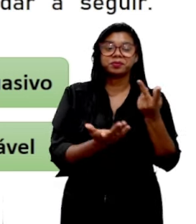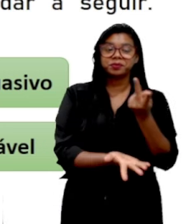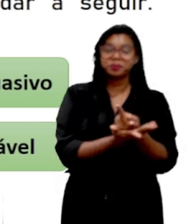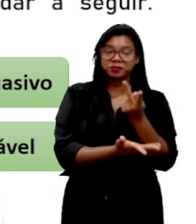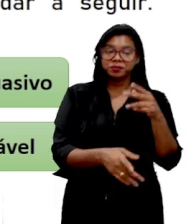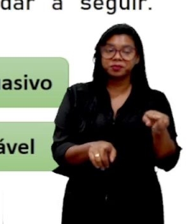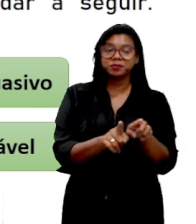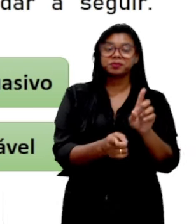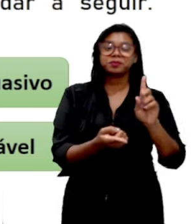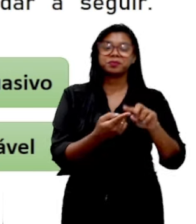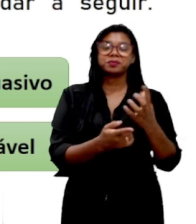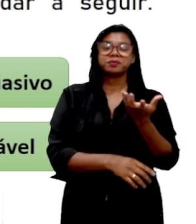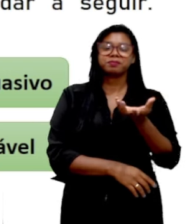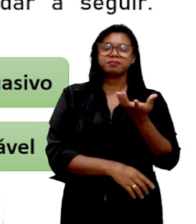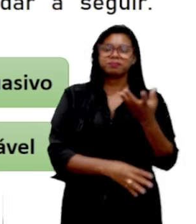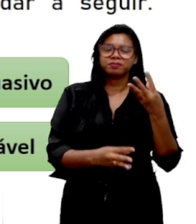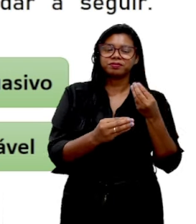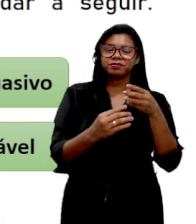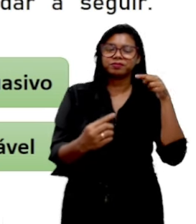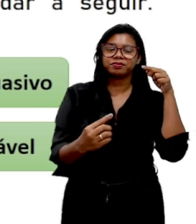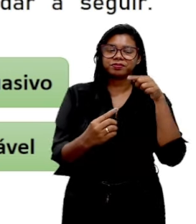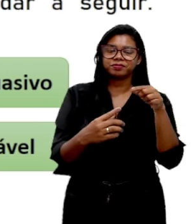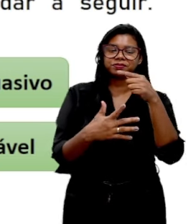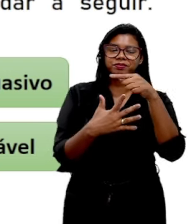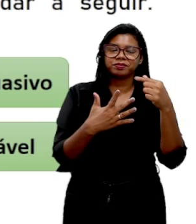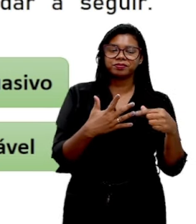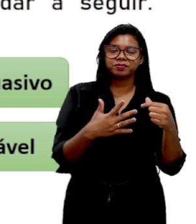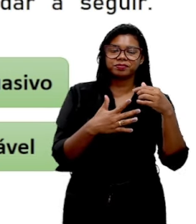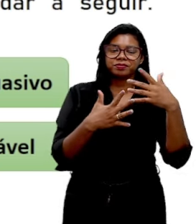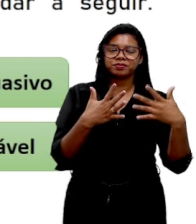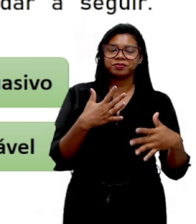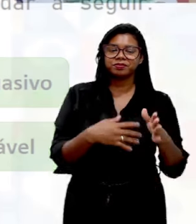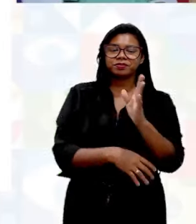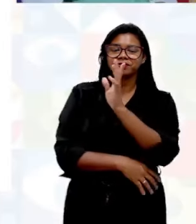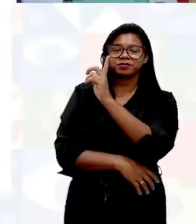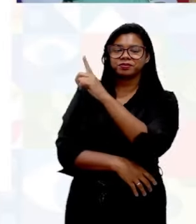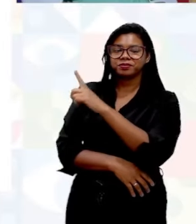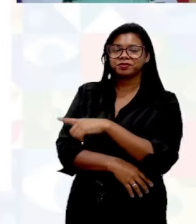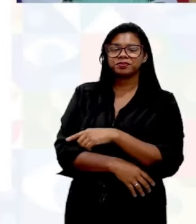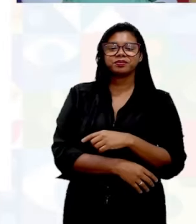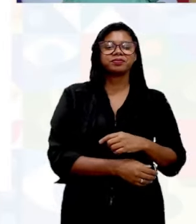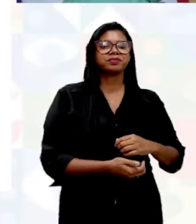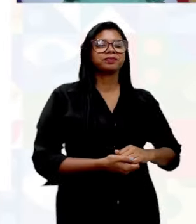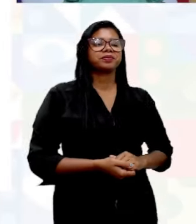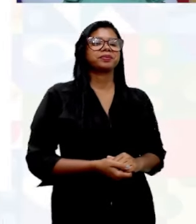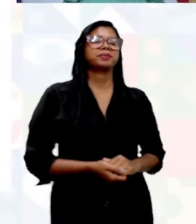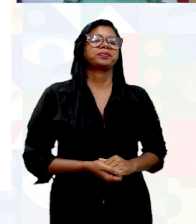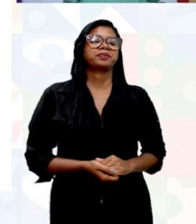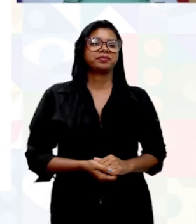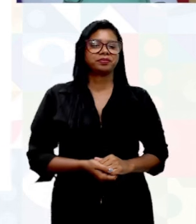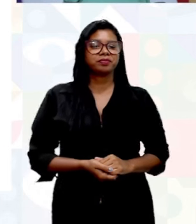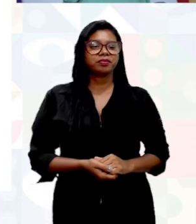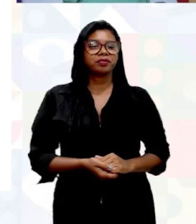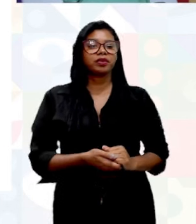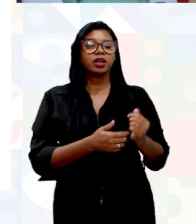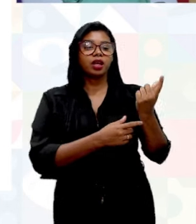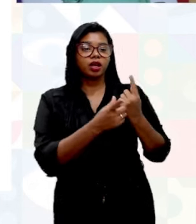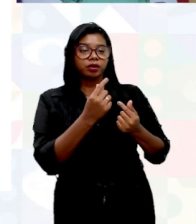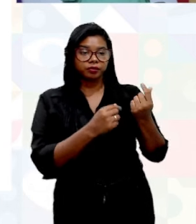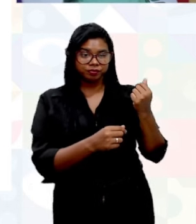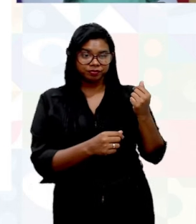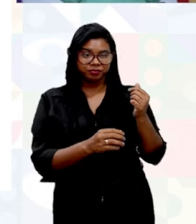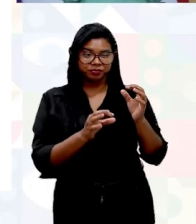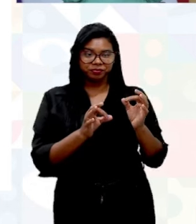que iremos abordar a seguir. Então, o primeiro é quem? É o negociador